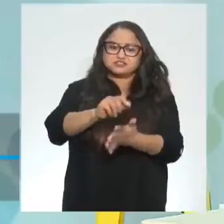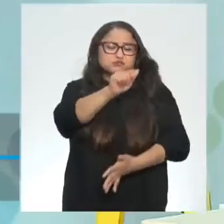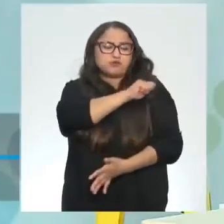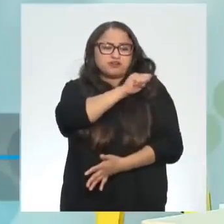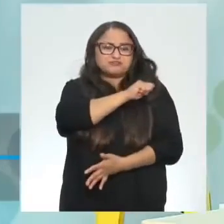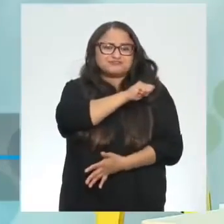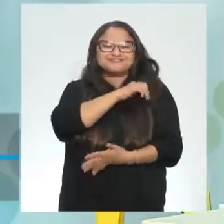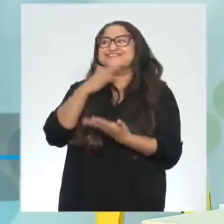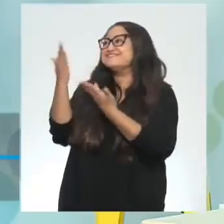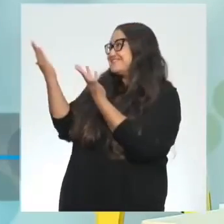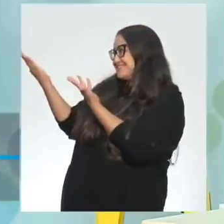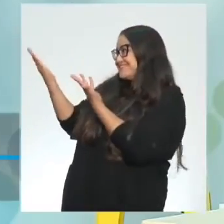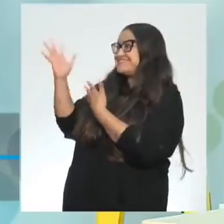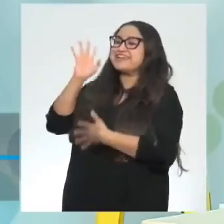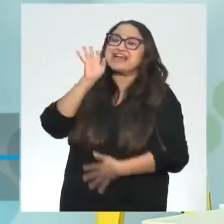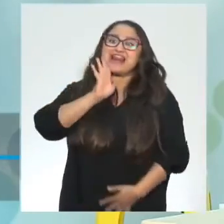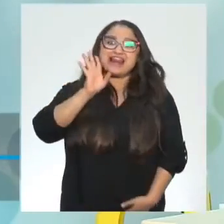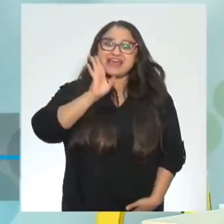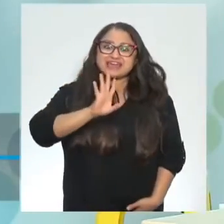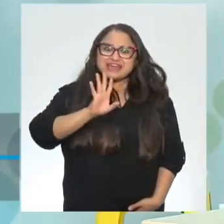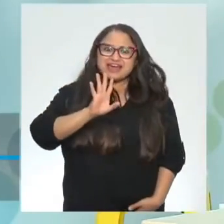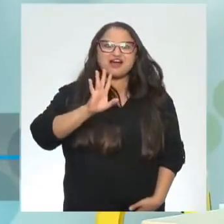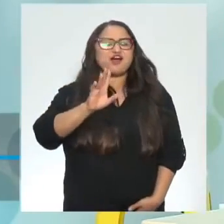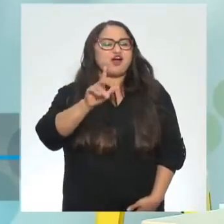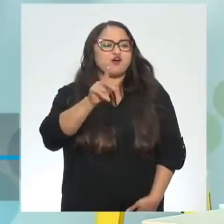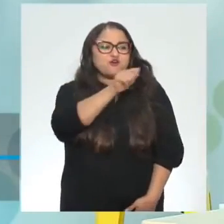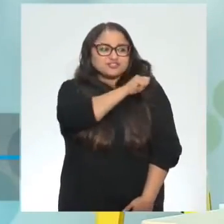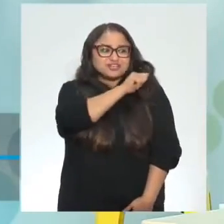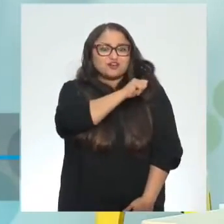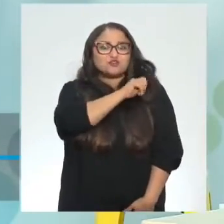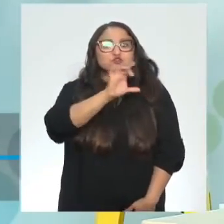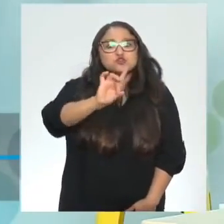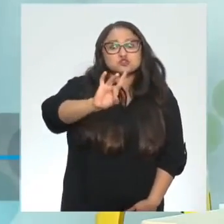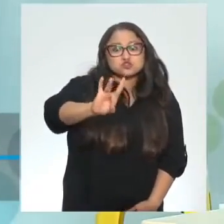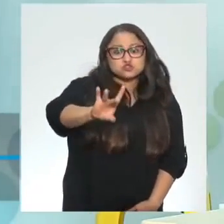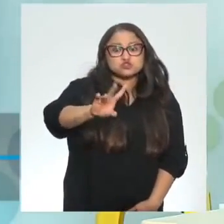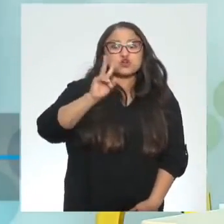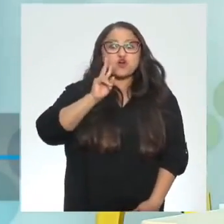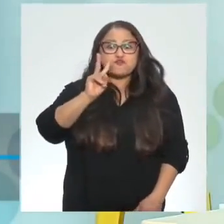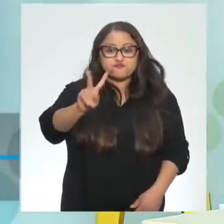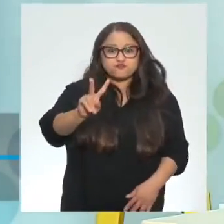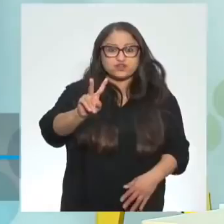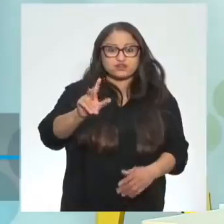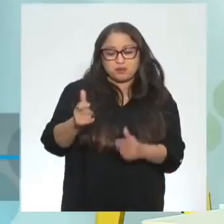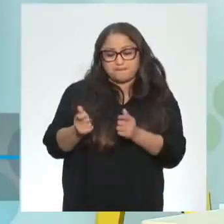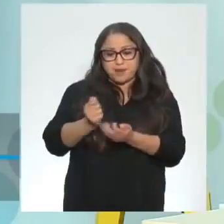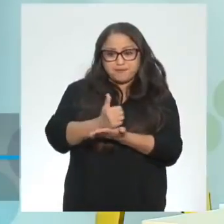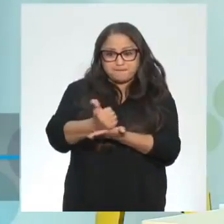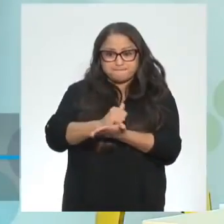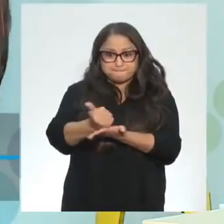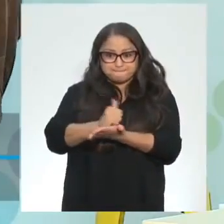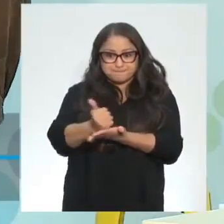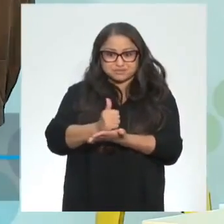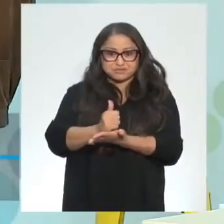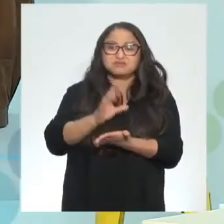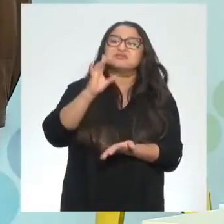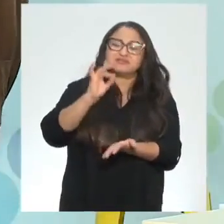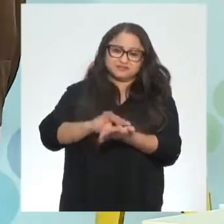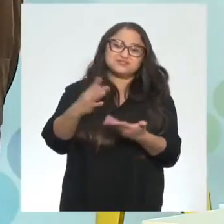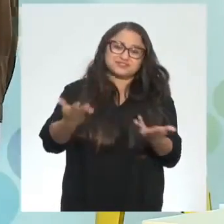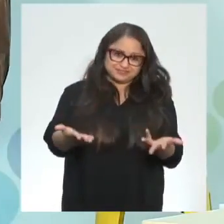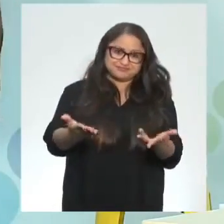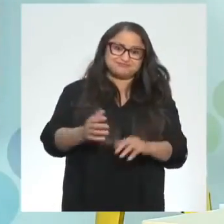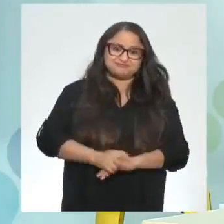Legal, graças a Deus que a garotada ela só conhece a guerra pelo videogame, não é verdade? Vamos lá então para a